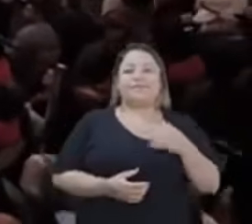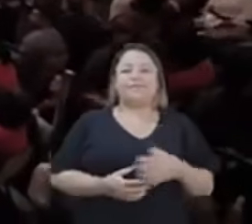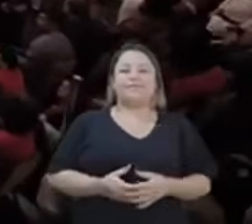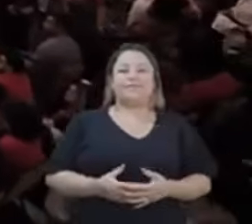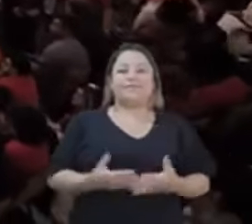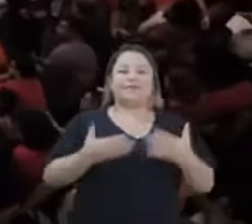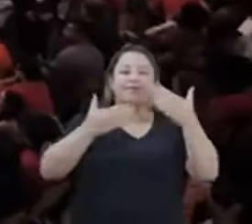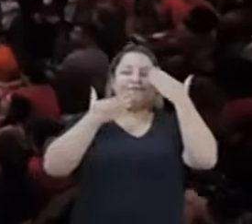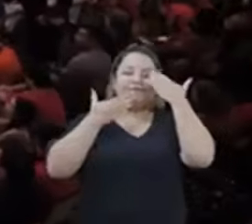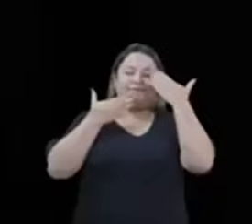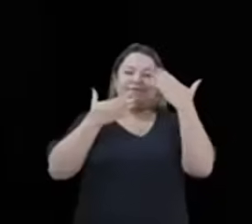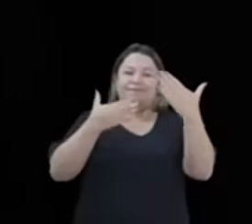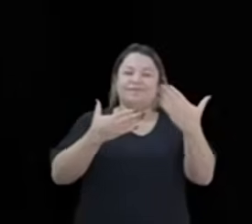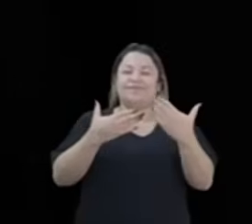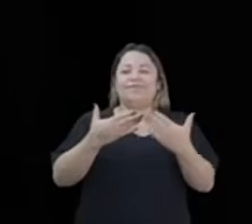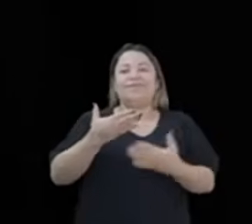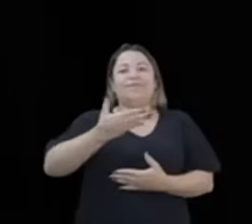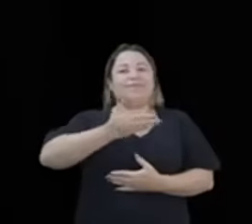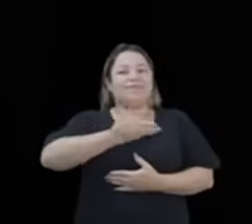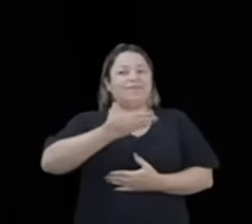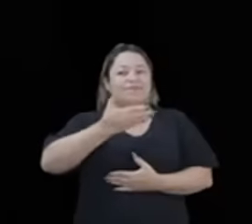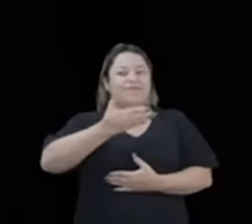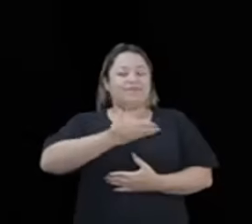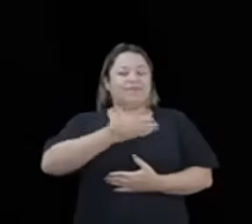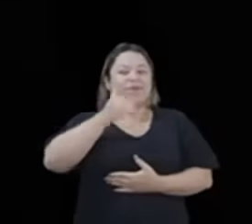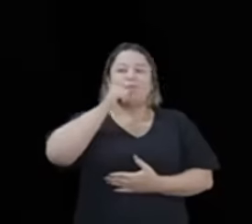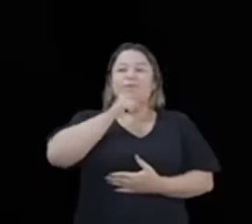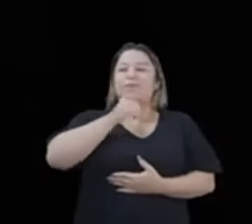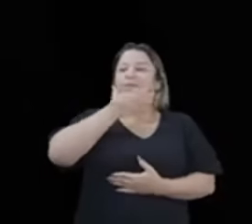Muito obrigado às companheiras e aos companheiros.